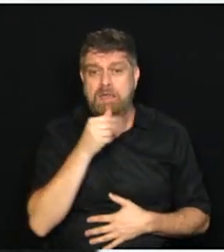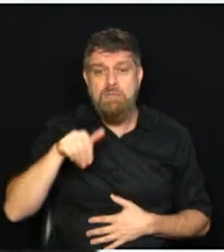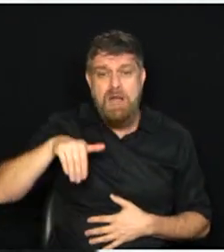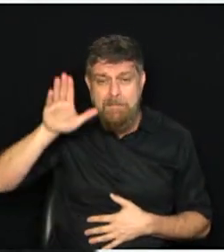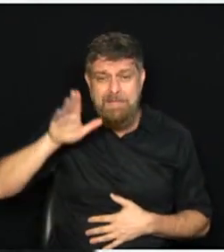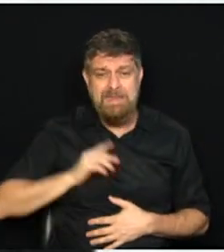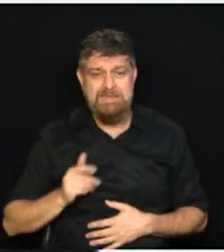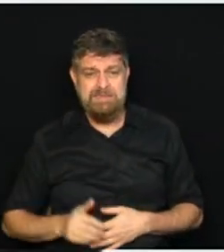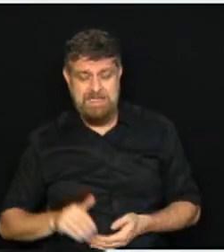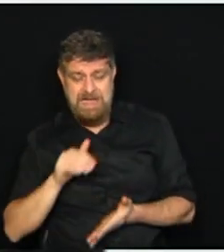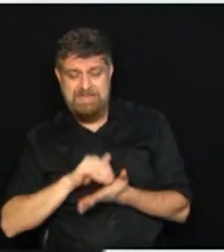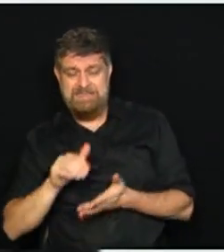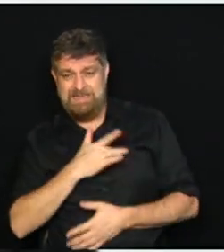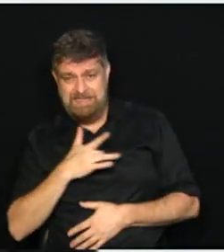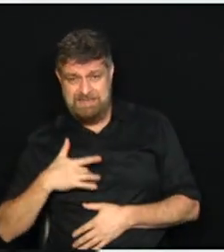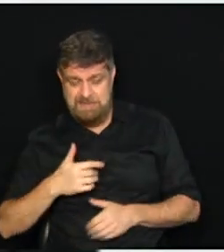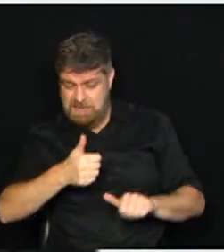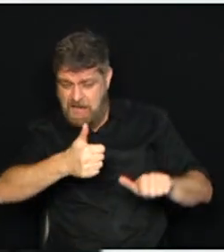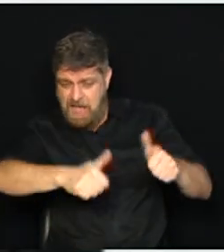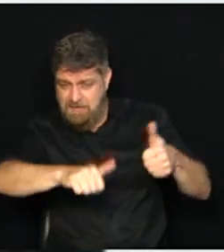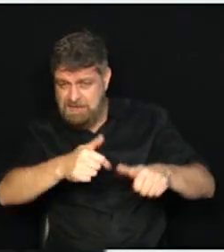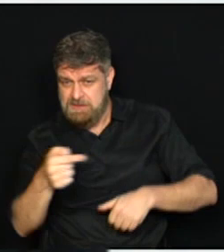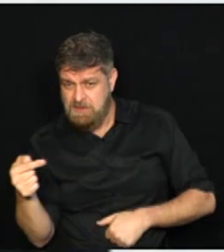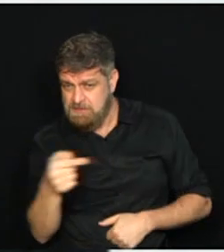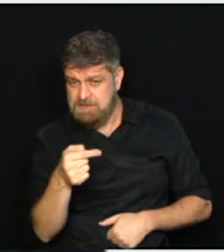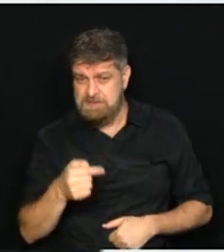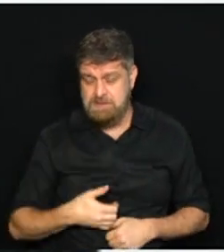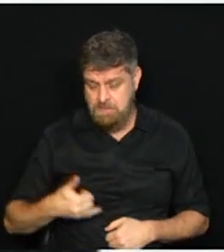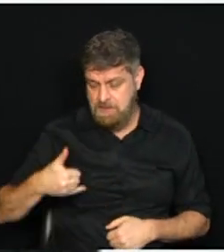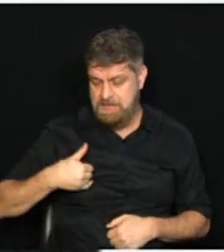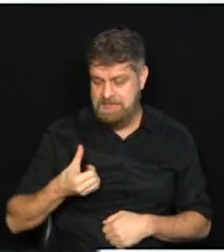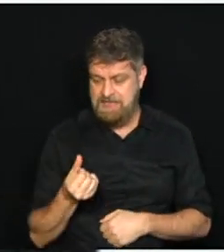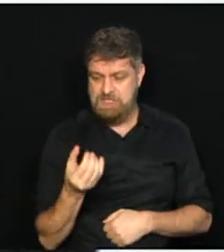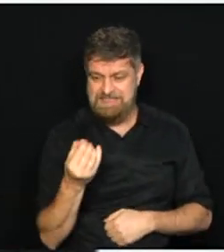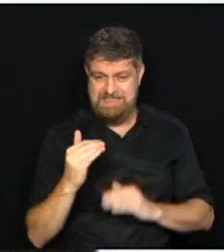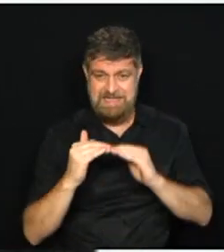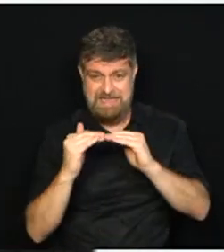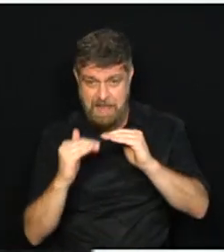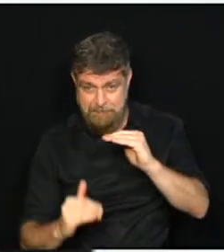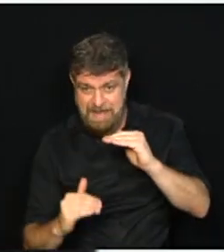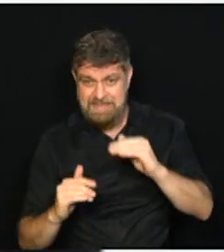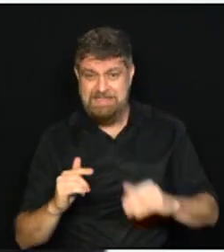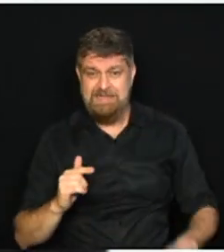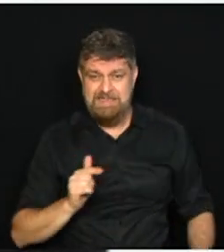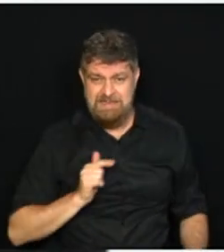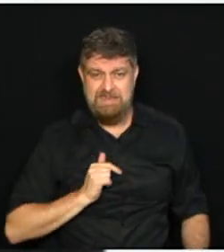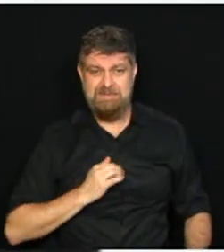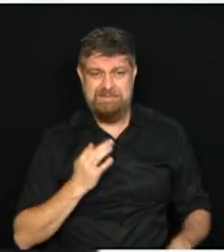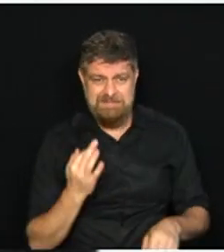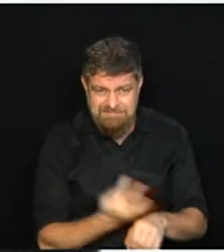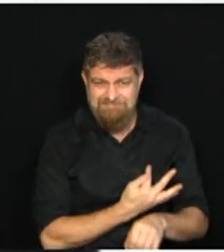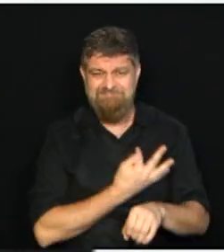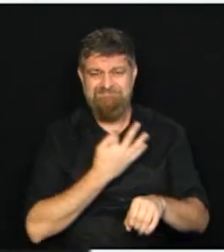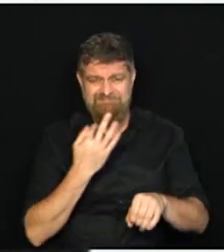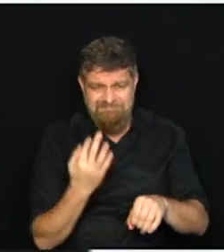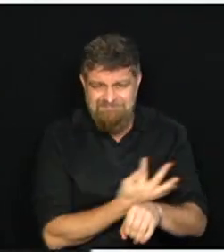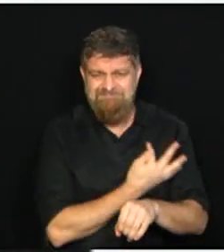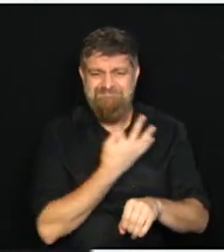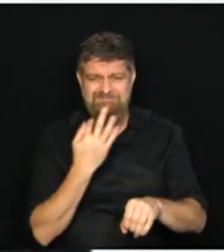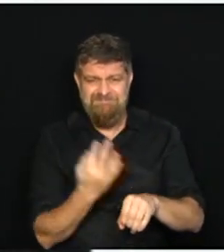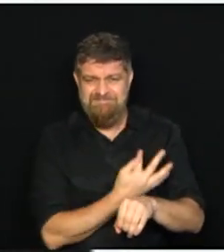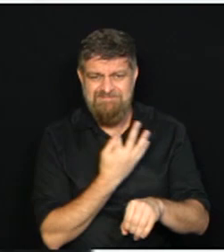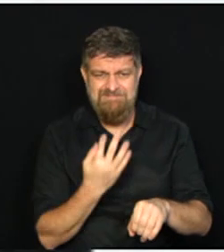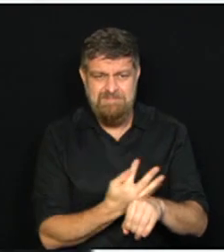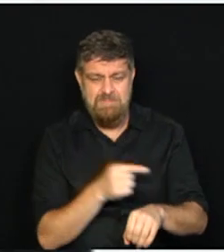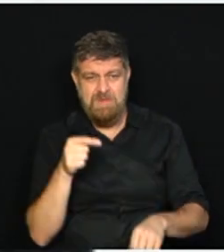de Saúde e a nossa é que são pacientes abaixo de 60 anos mais resistentes, que lutam mais contra a doença e